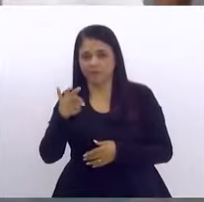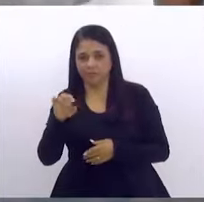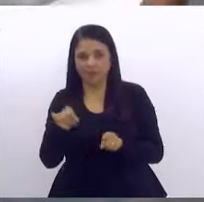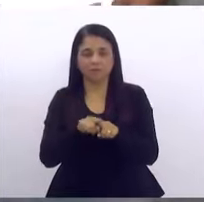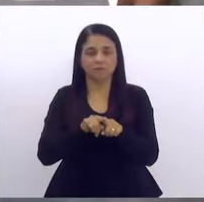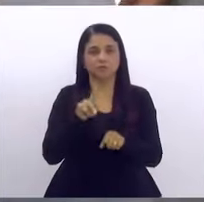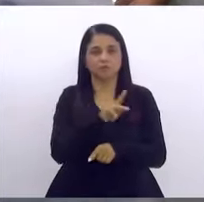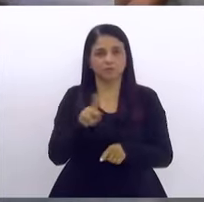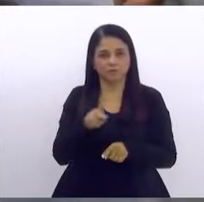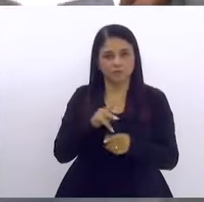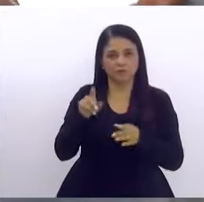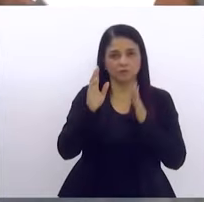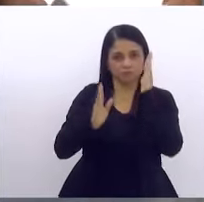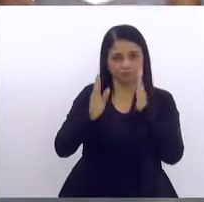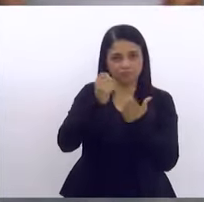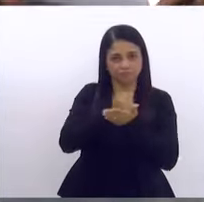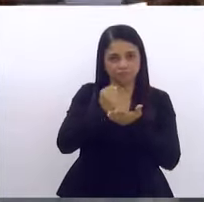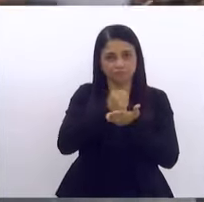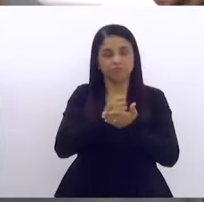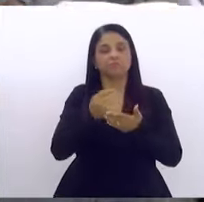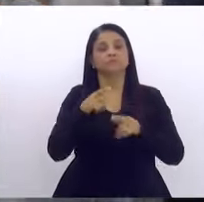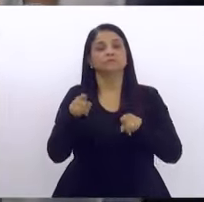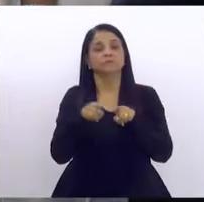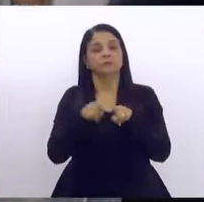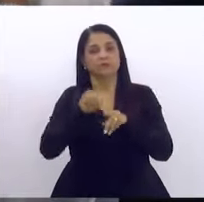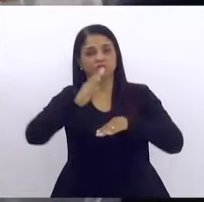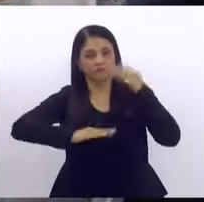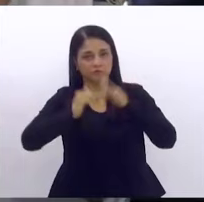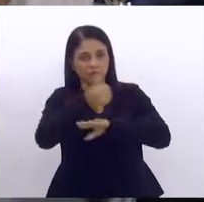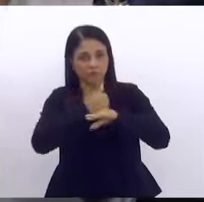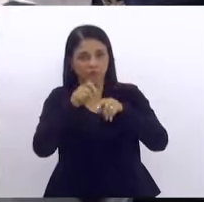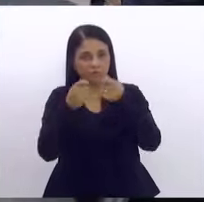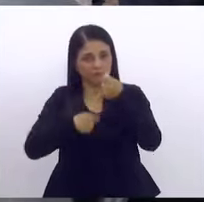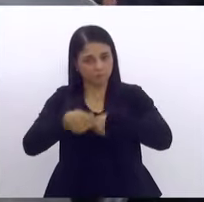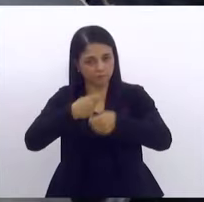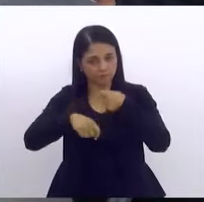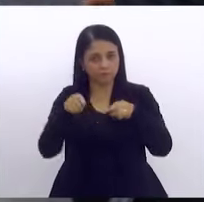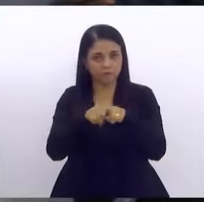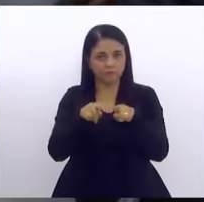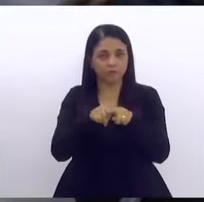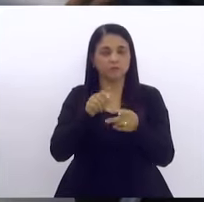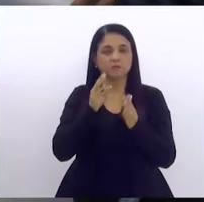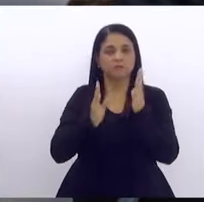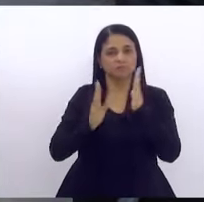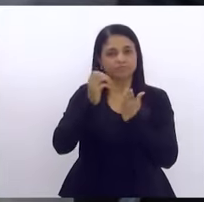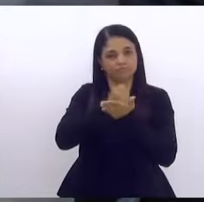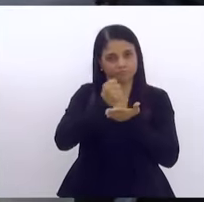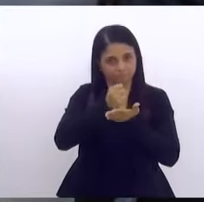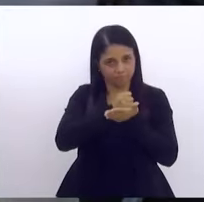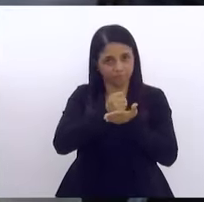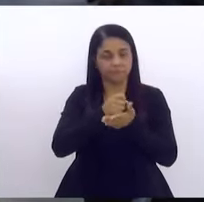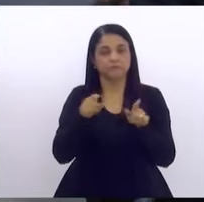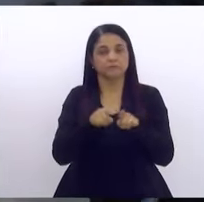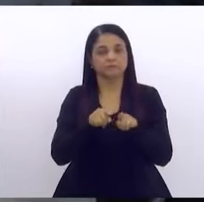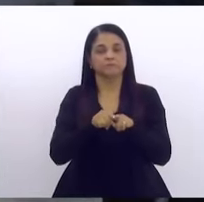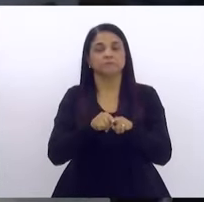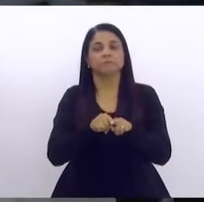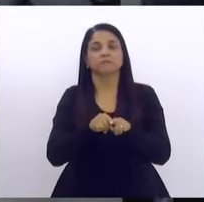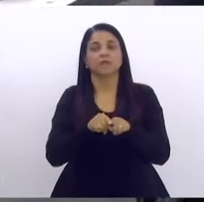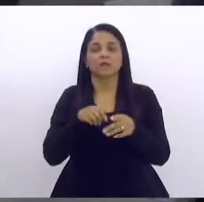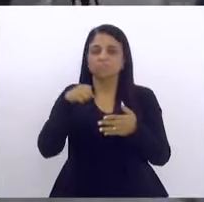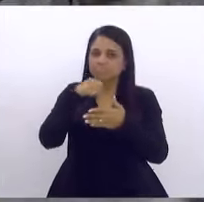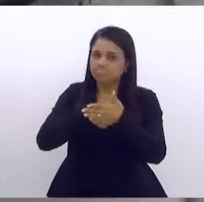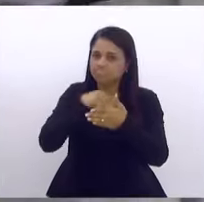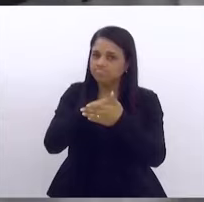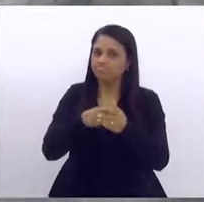os professores e os funcionários administrativos que estão e que são temporários. E a gente segue a